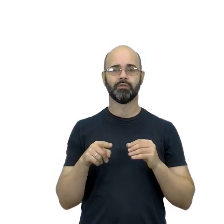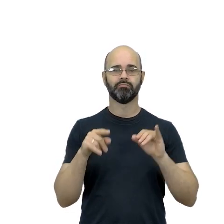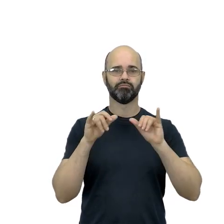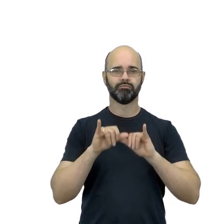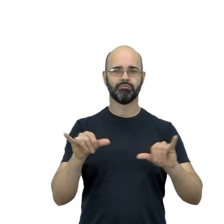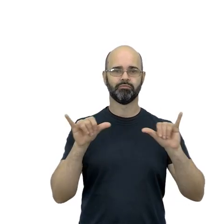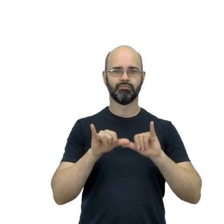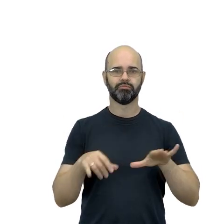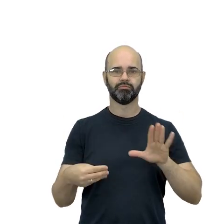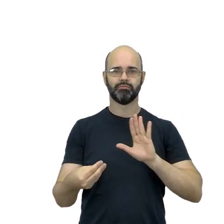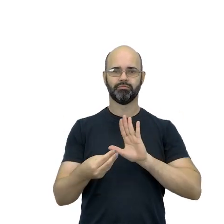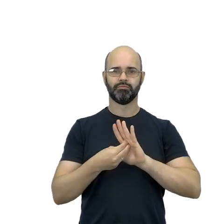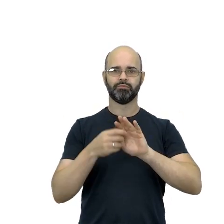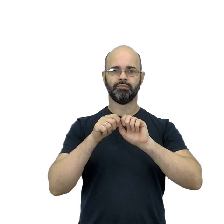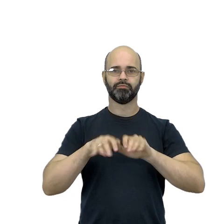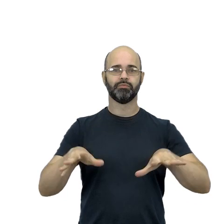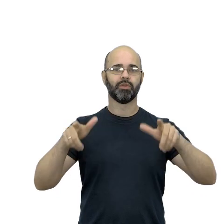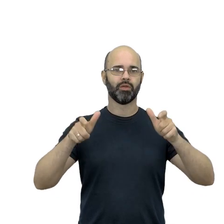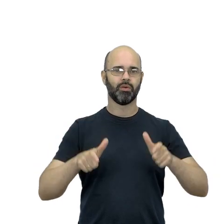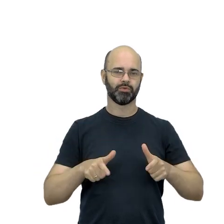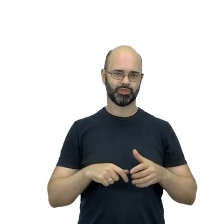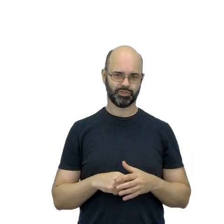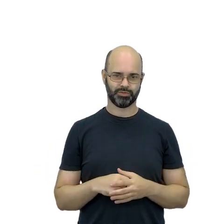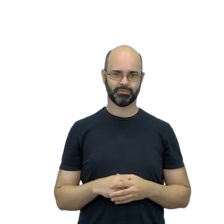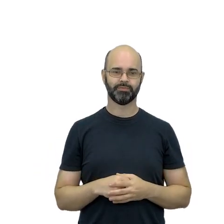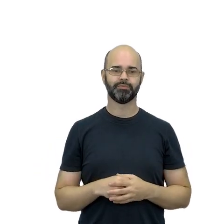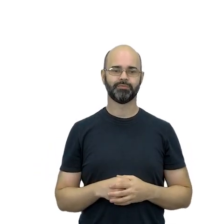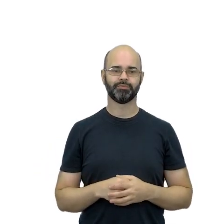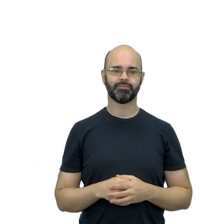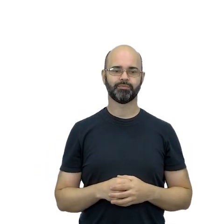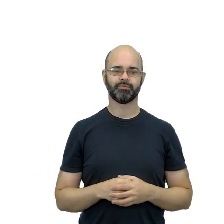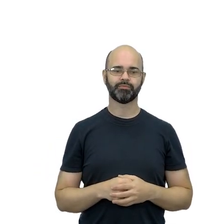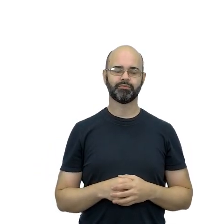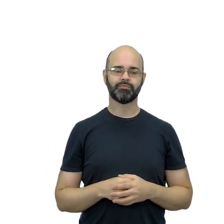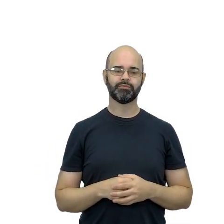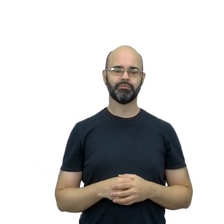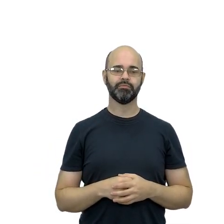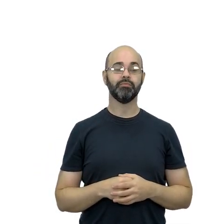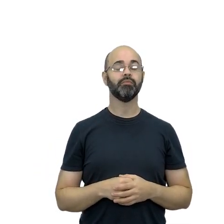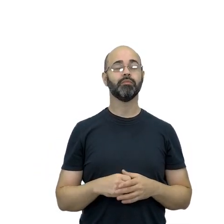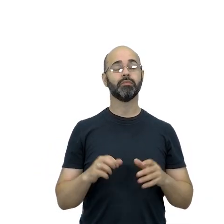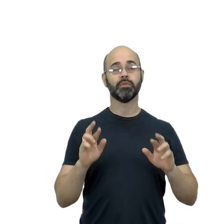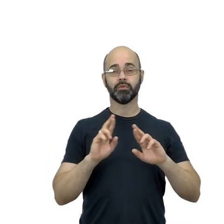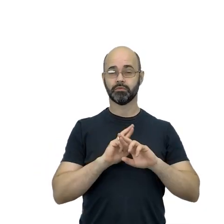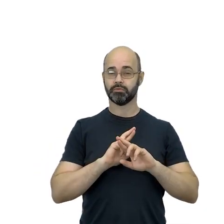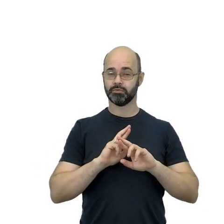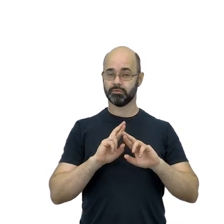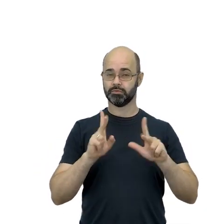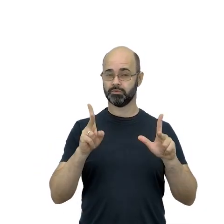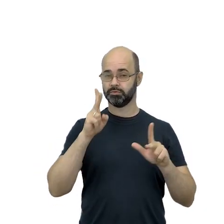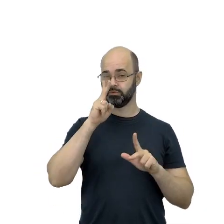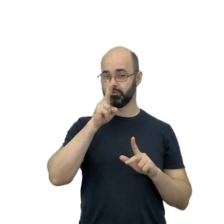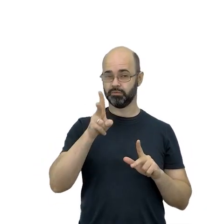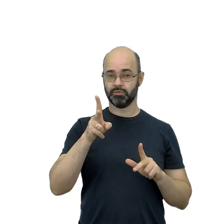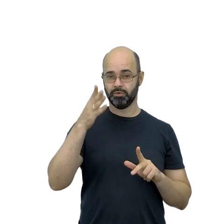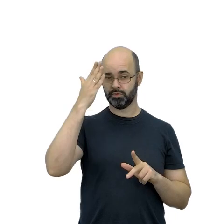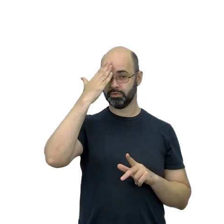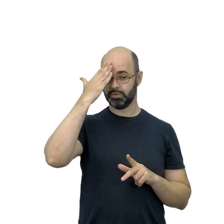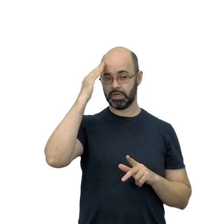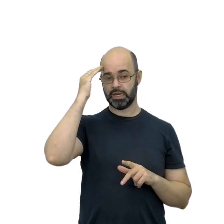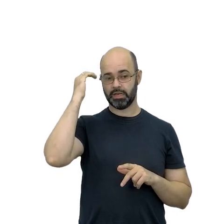né? E entender que há uma diferença aqui muito grande entre